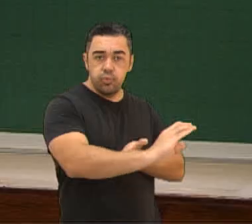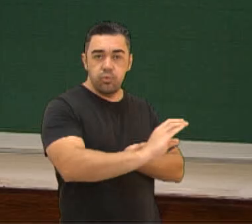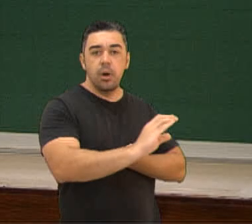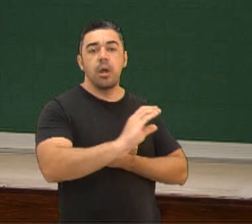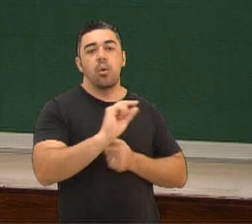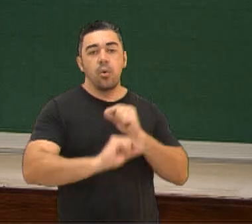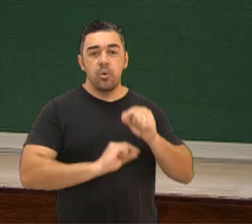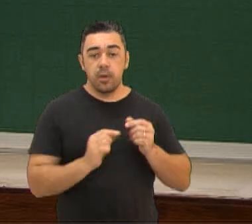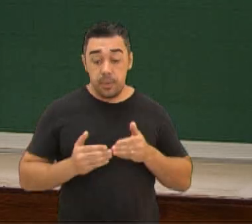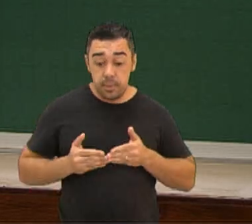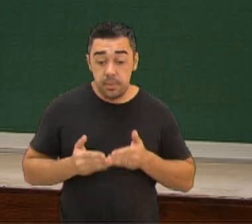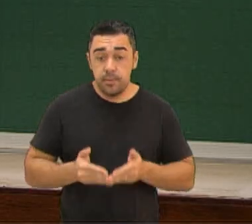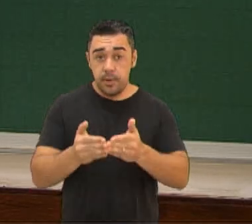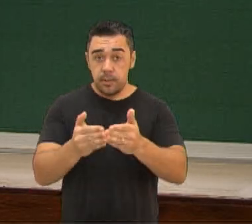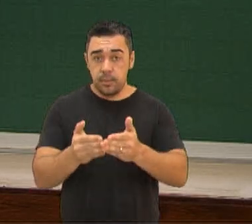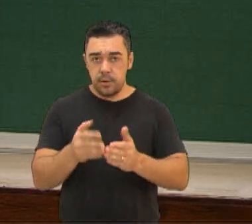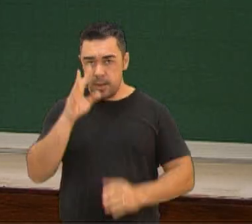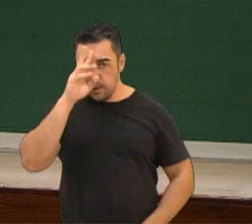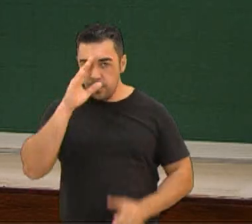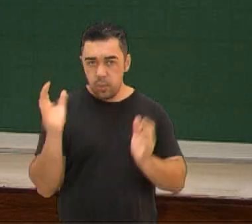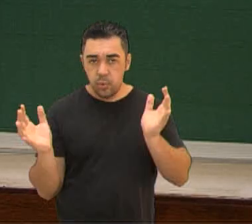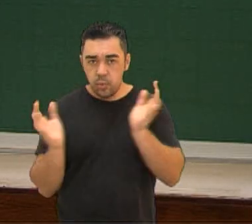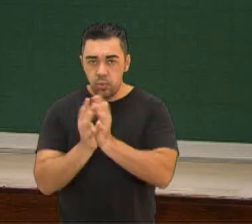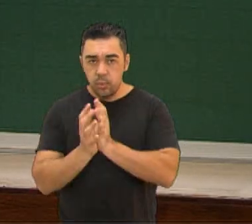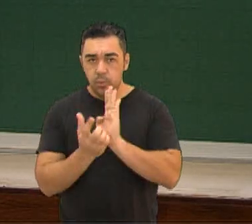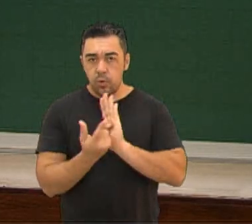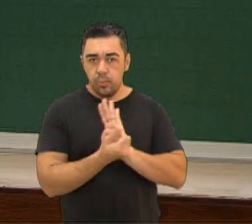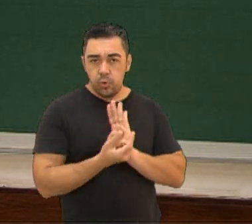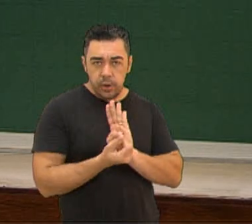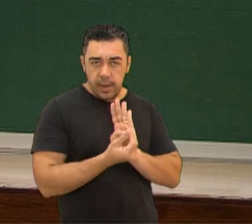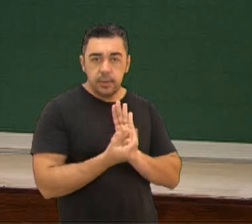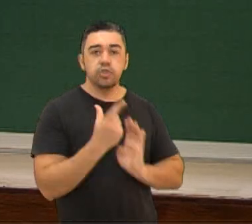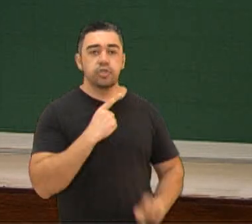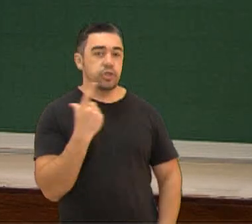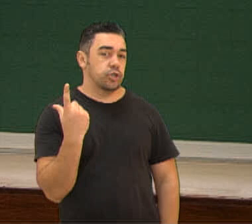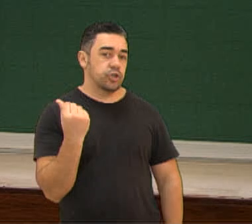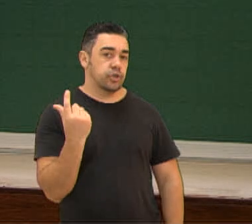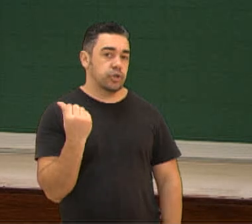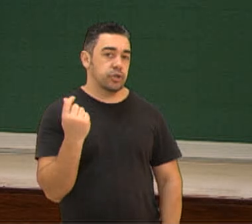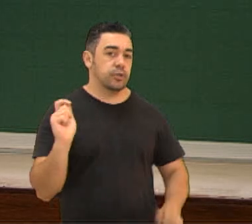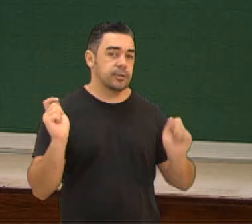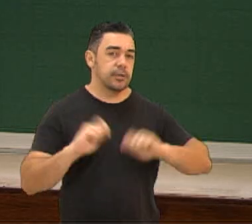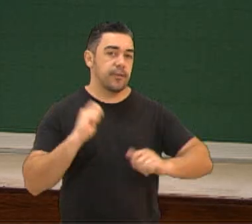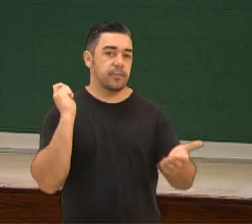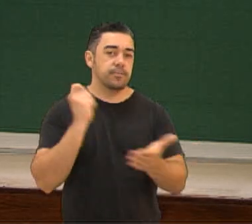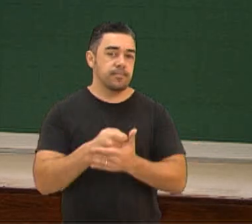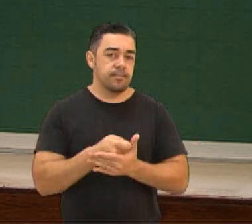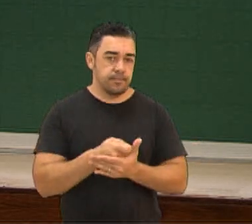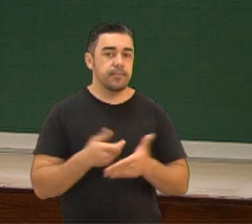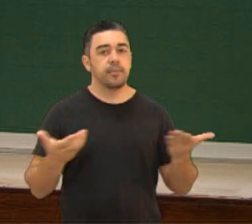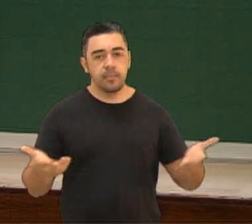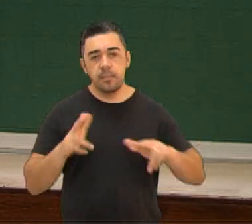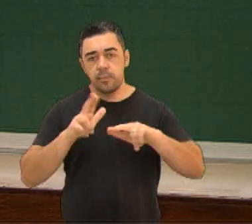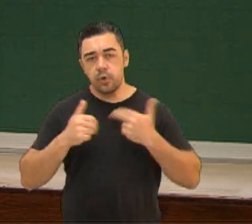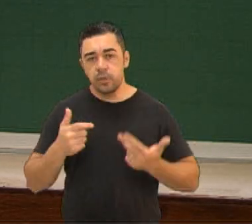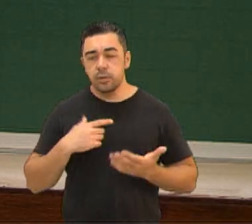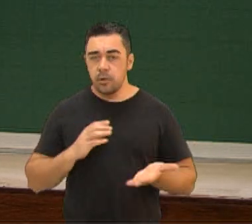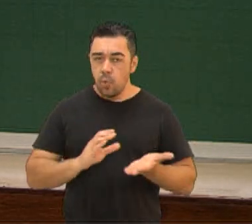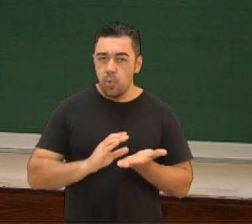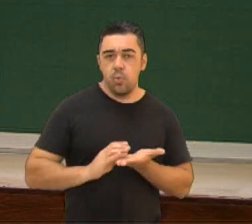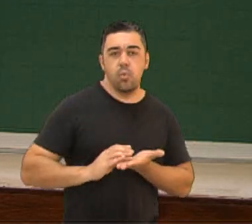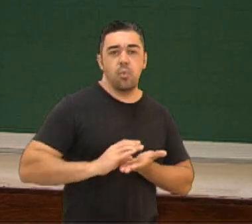Burgueses, os caras que fazem comércio, eles tinham capital. Eles tinham dinheiro para investir e daí eles